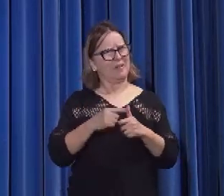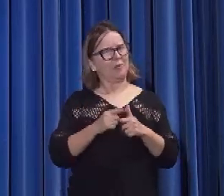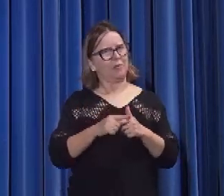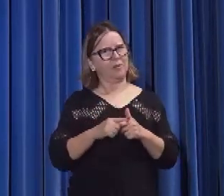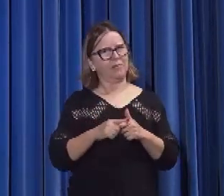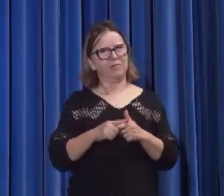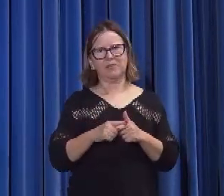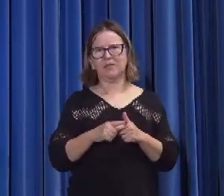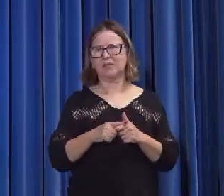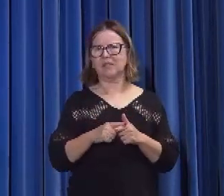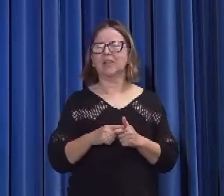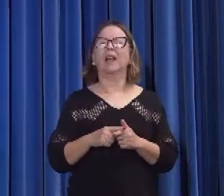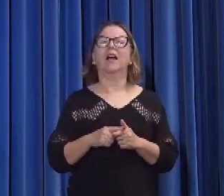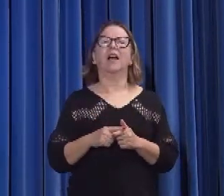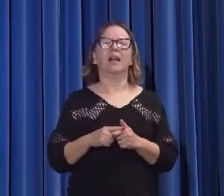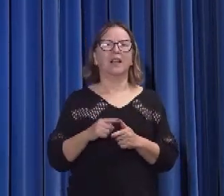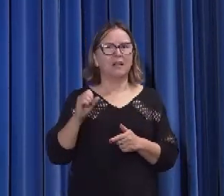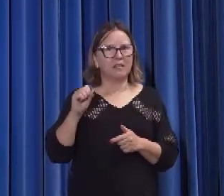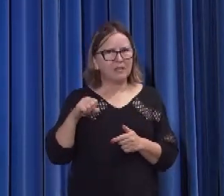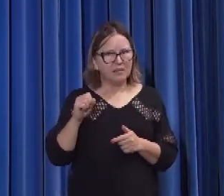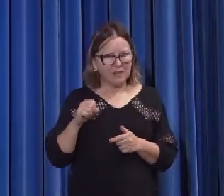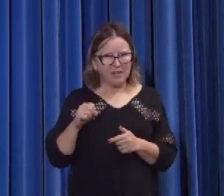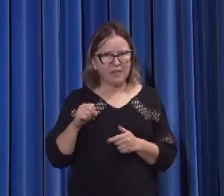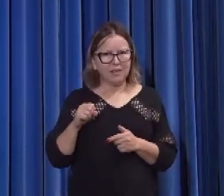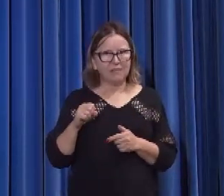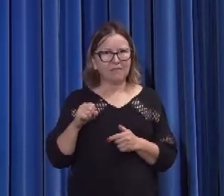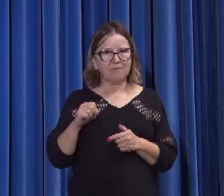Não fique imaginando que você não vai passar.